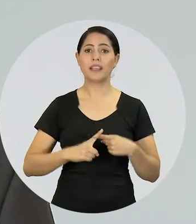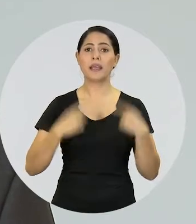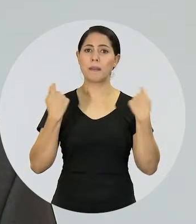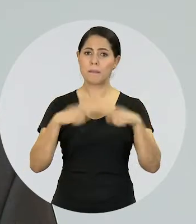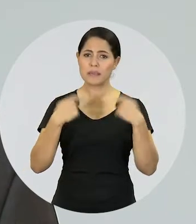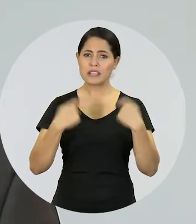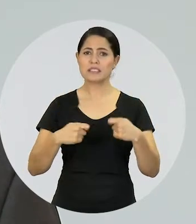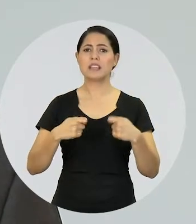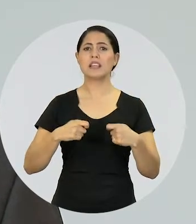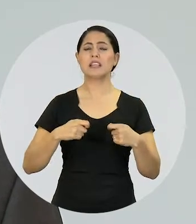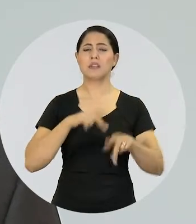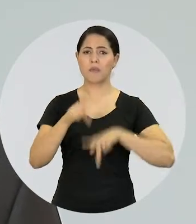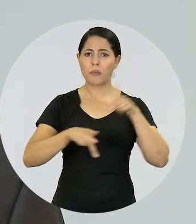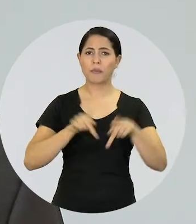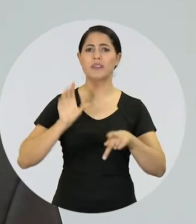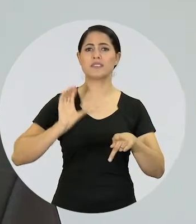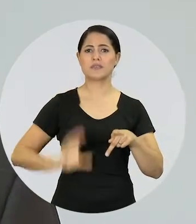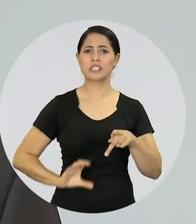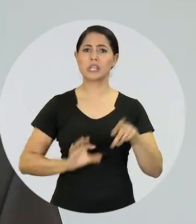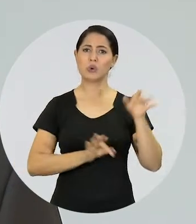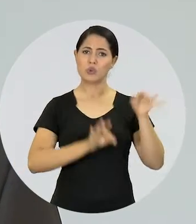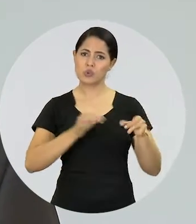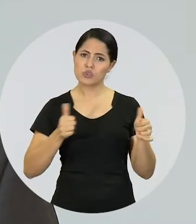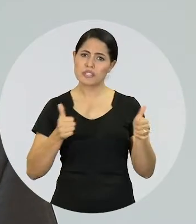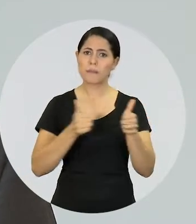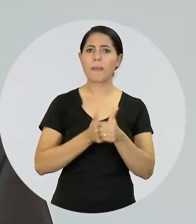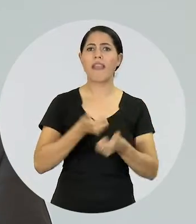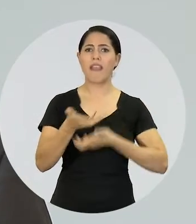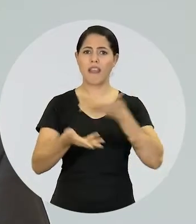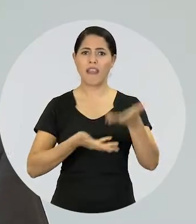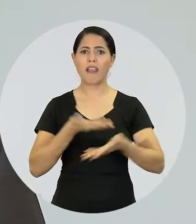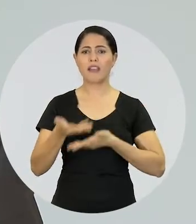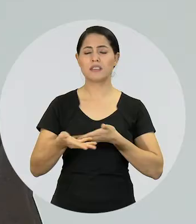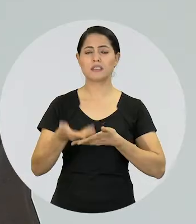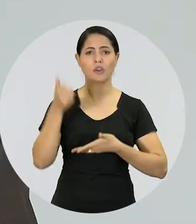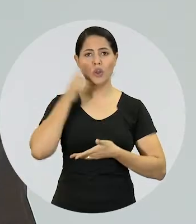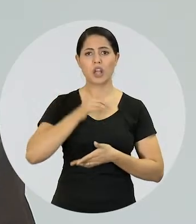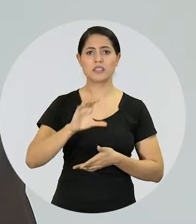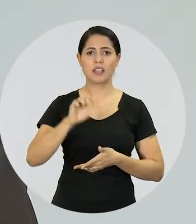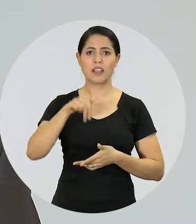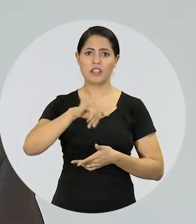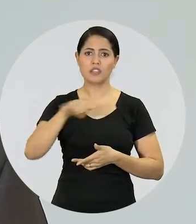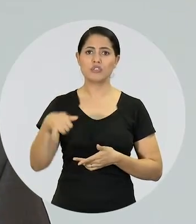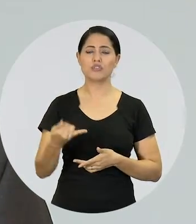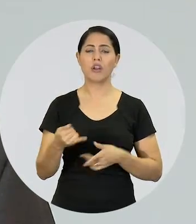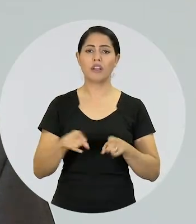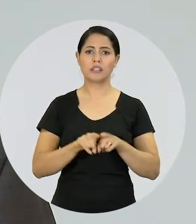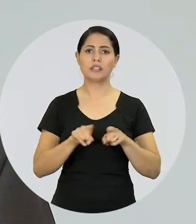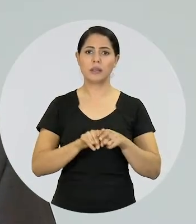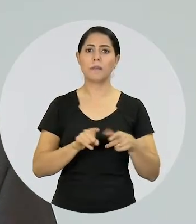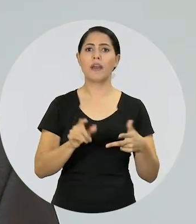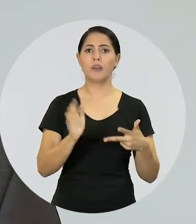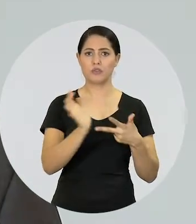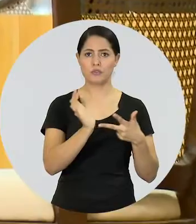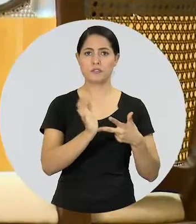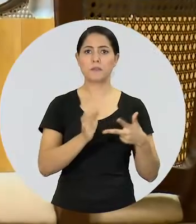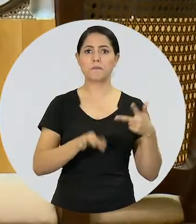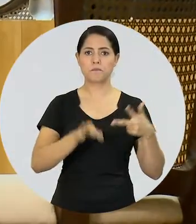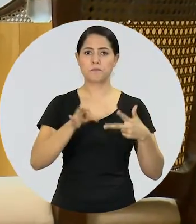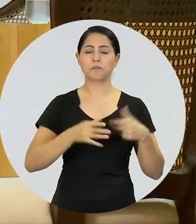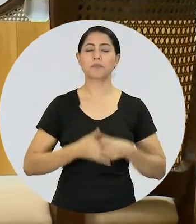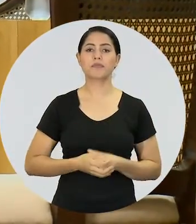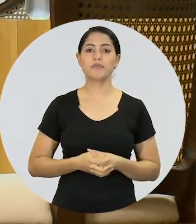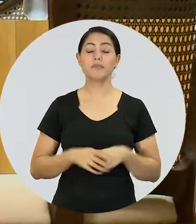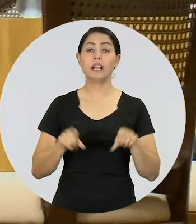os interesses do jurisdicionado, do cidadão, levar esses pleitos ao Conselho Nacional de Justiça e ao Poder Judiciário.